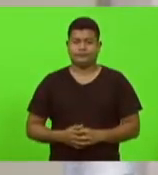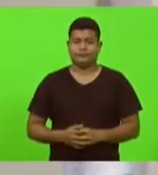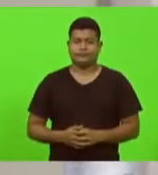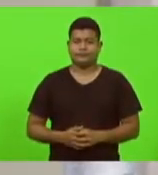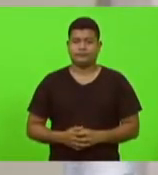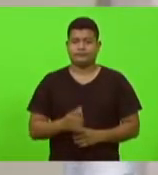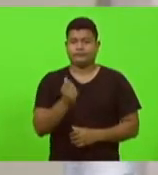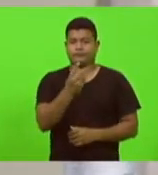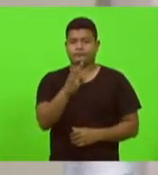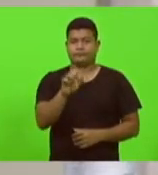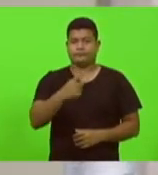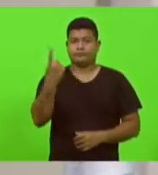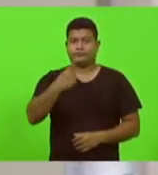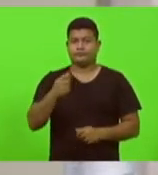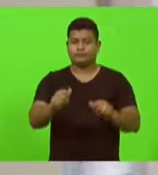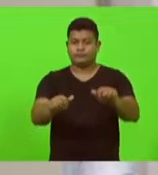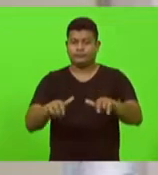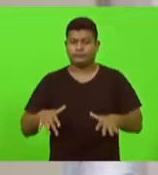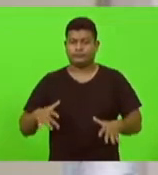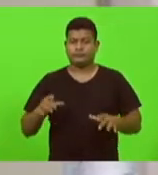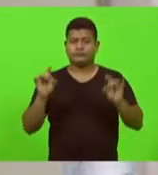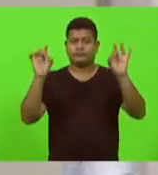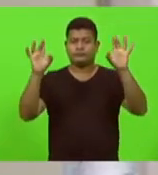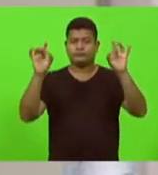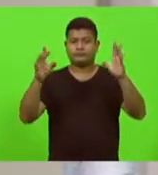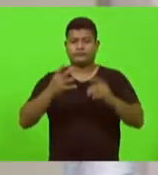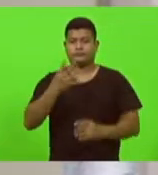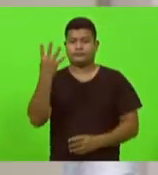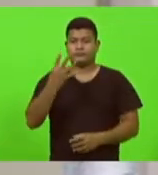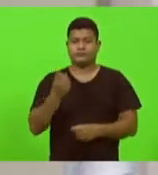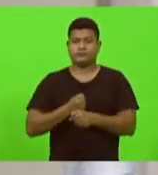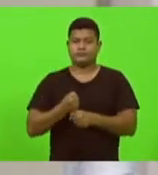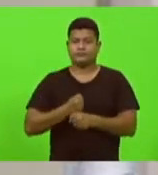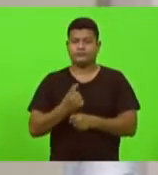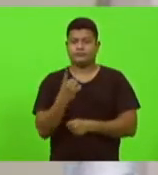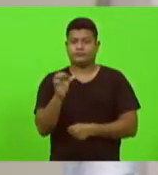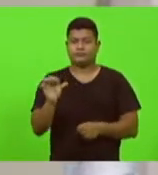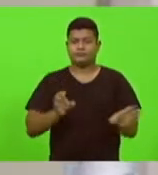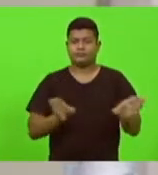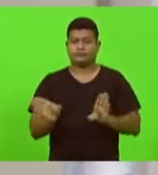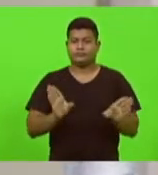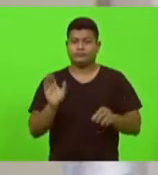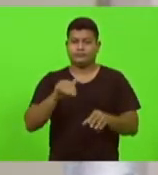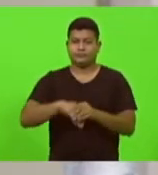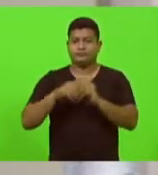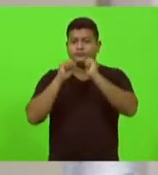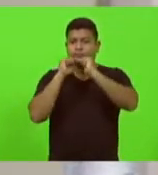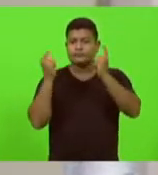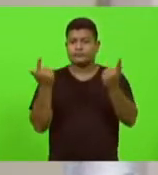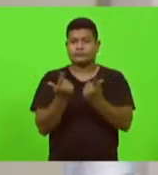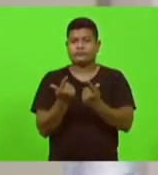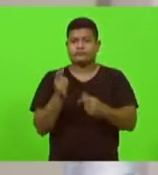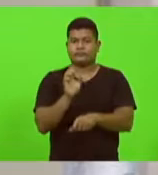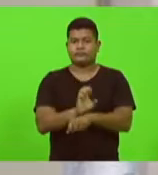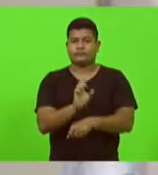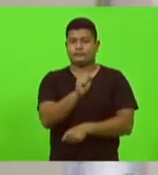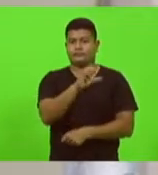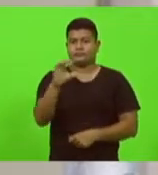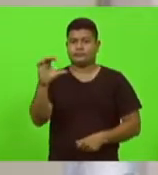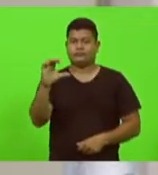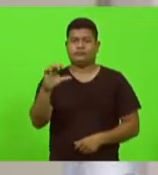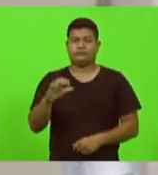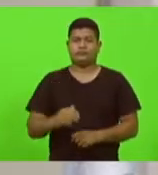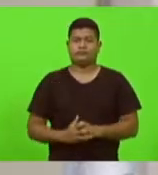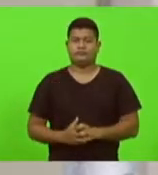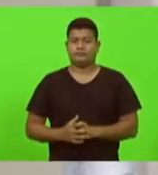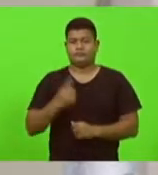Ata da primeira sessão especial da quarta sessão legislativa da 19ª Legislatura da Assembleia Legislativa do Estado